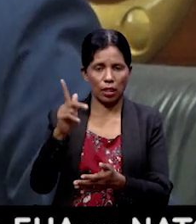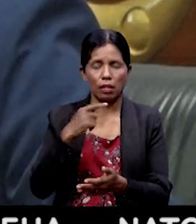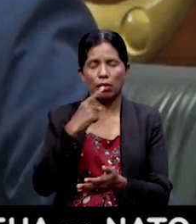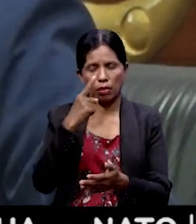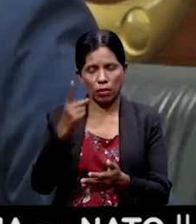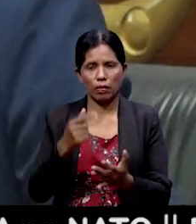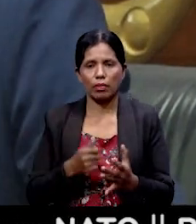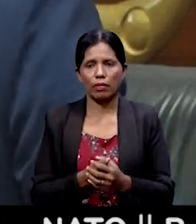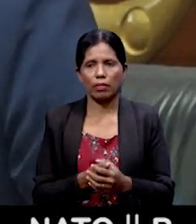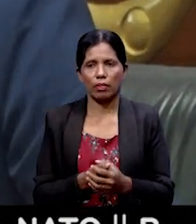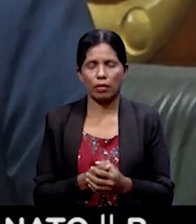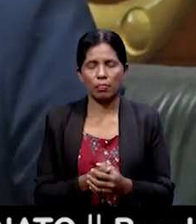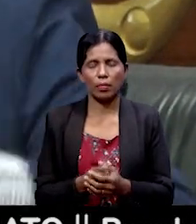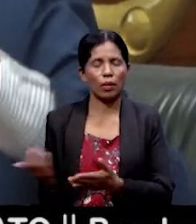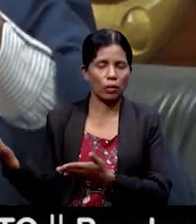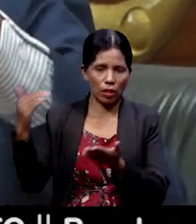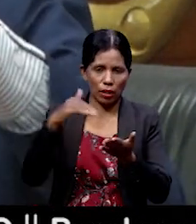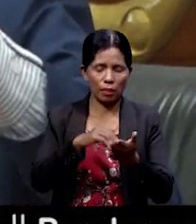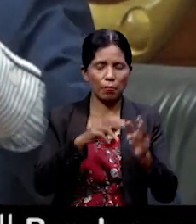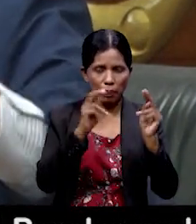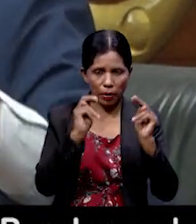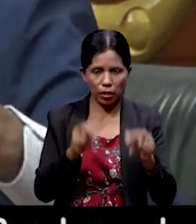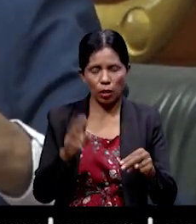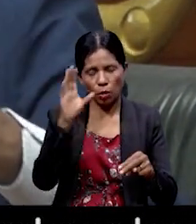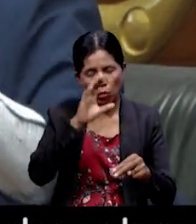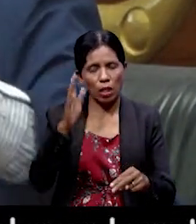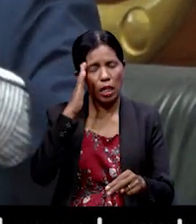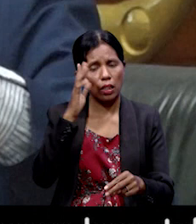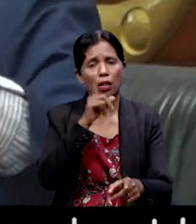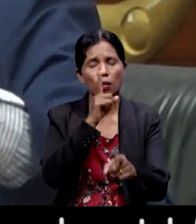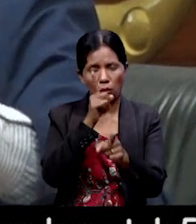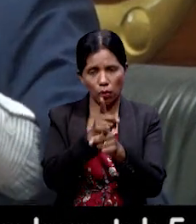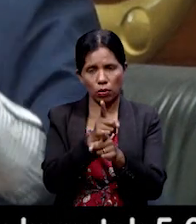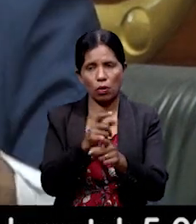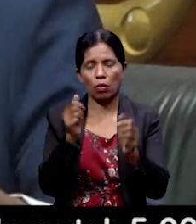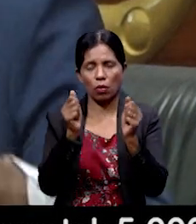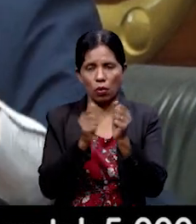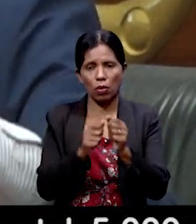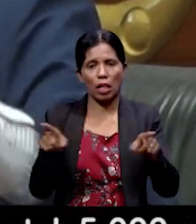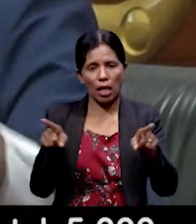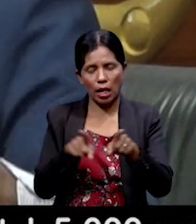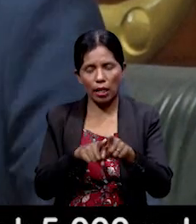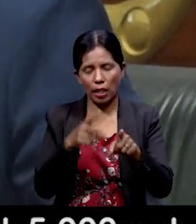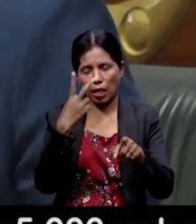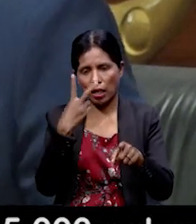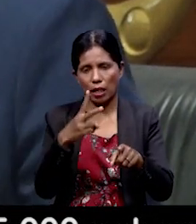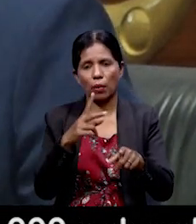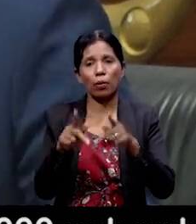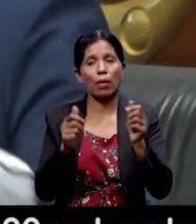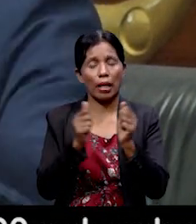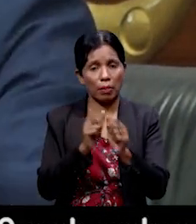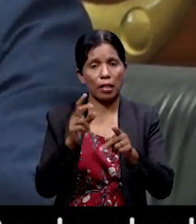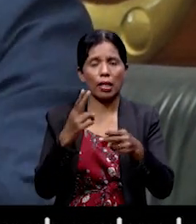be haruka fila fal tamba precisa identifica lo los i ten ki hon ni justificação los kona ba e masterne